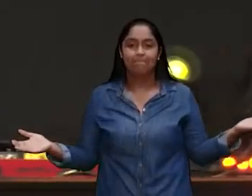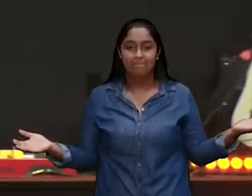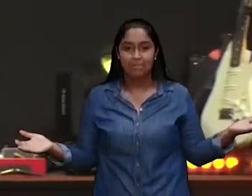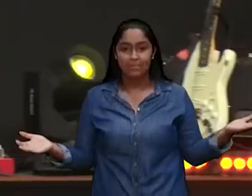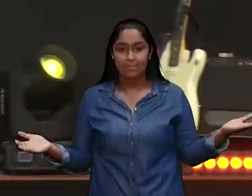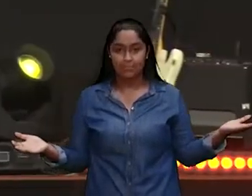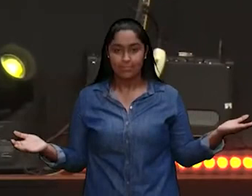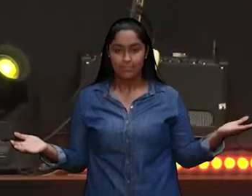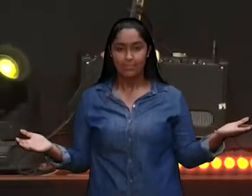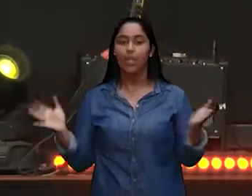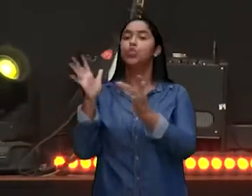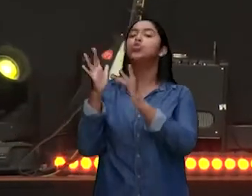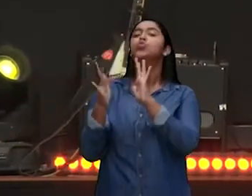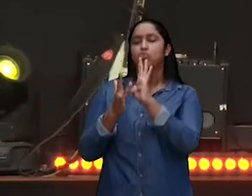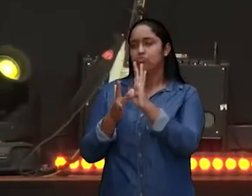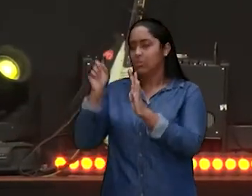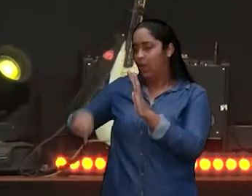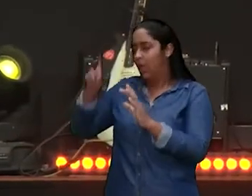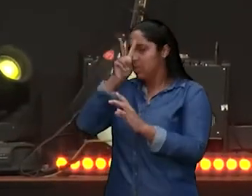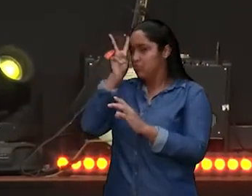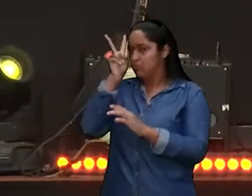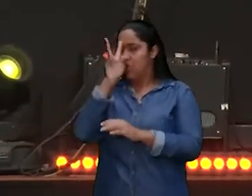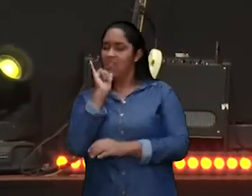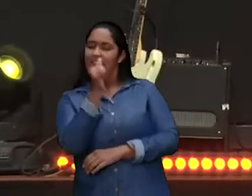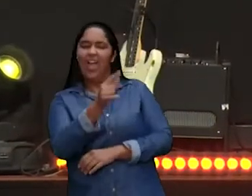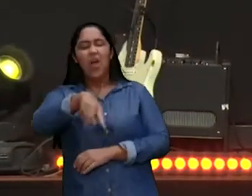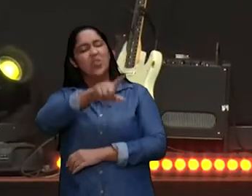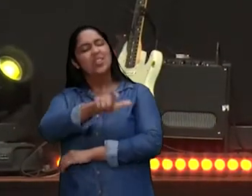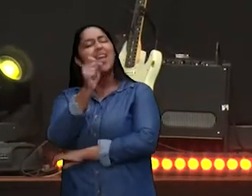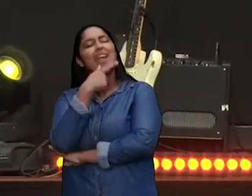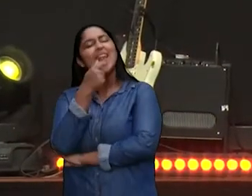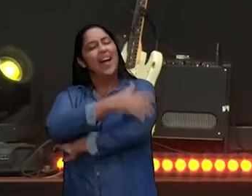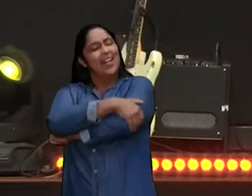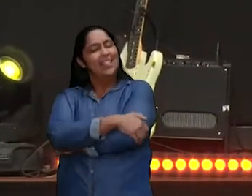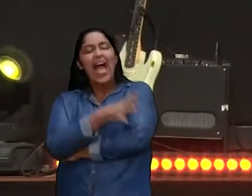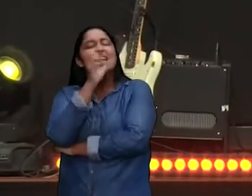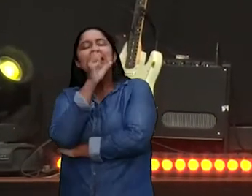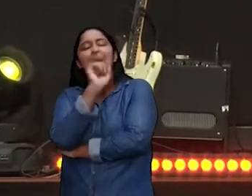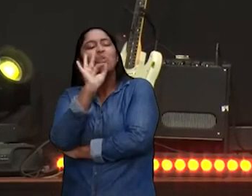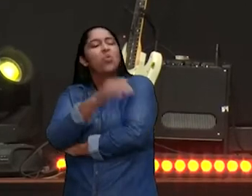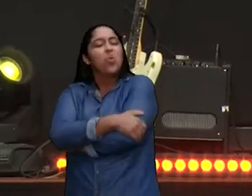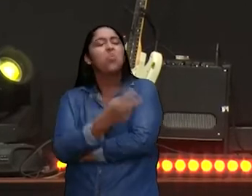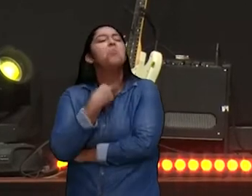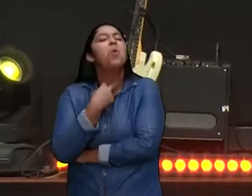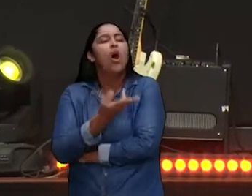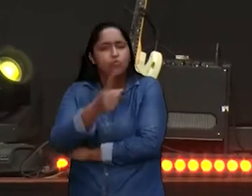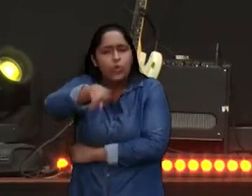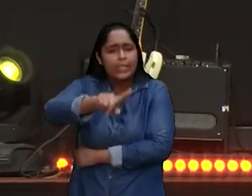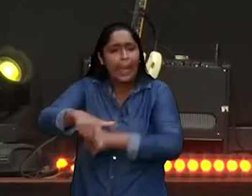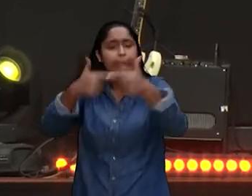eles assim Vocês são engraçados né não pode fazer nada no sábado mas vocês vão lá só outros animais de Vocês